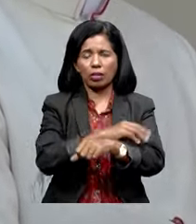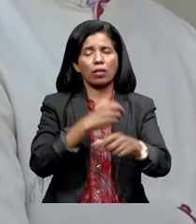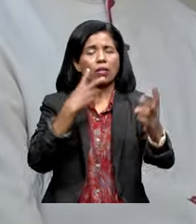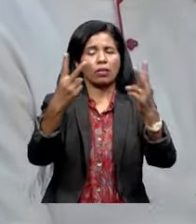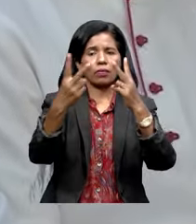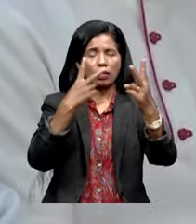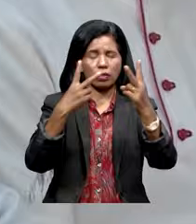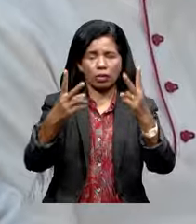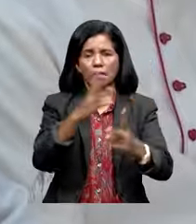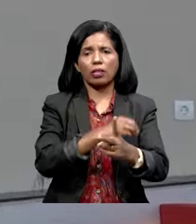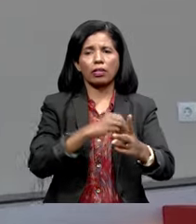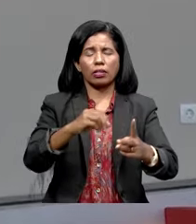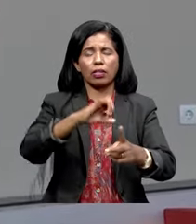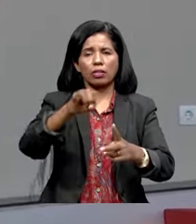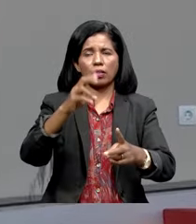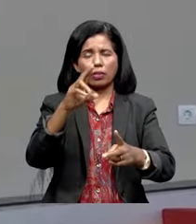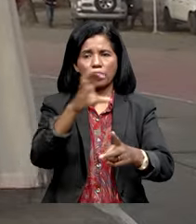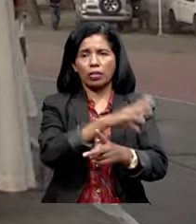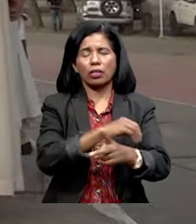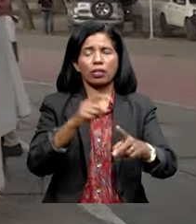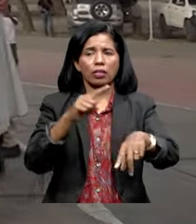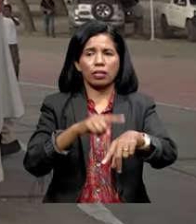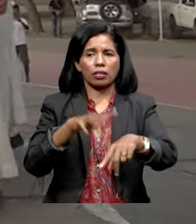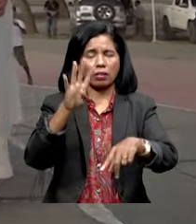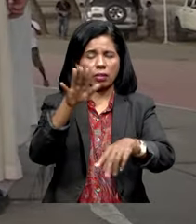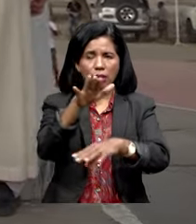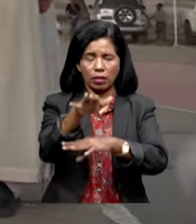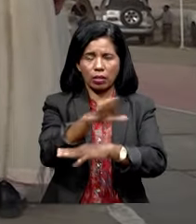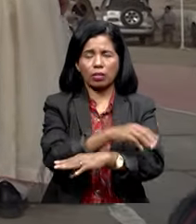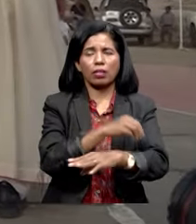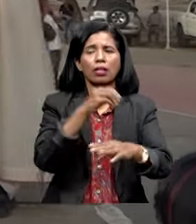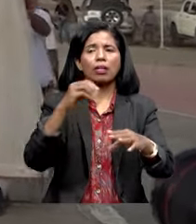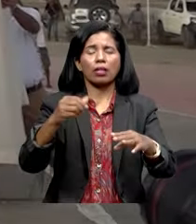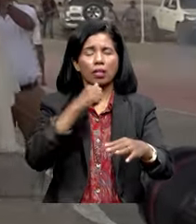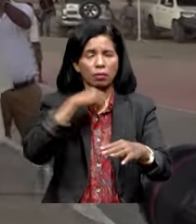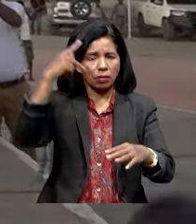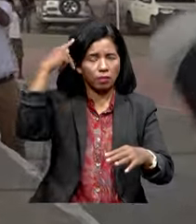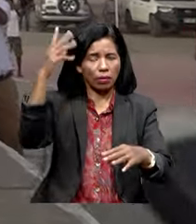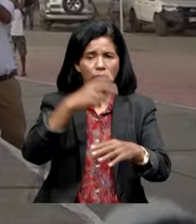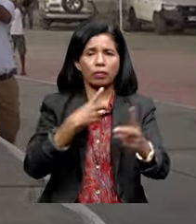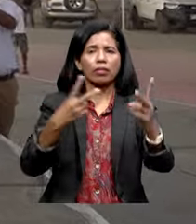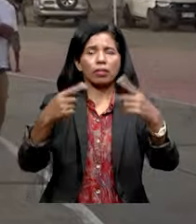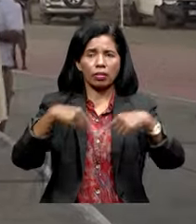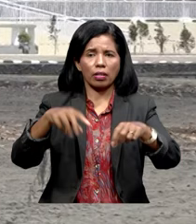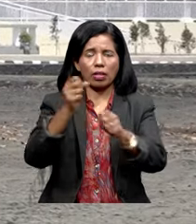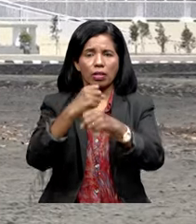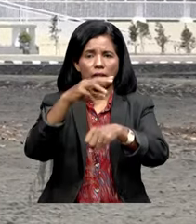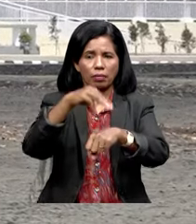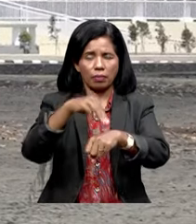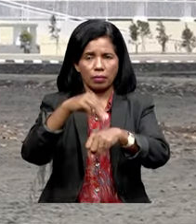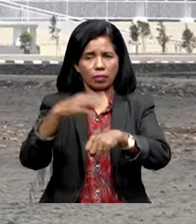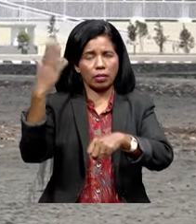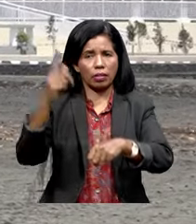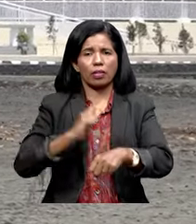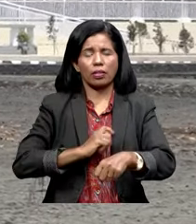visita congregação jesuíta. No Tucuhat Lorocraic, li um minuto tolunulu, Papa Francisco se preside missa solene e